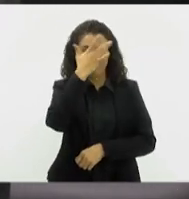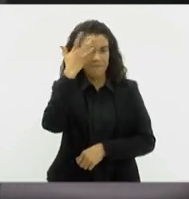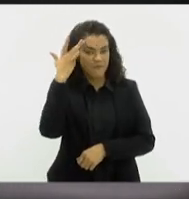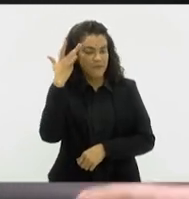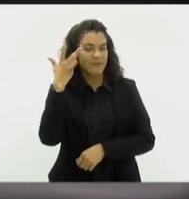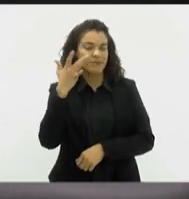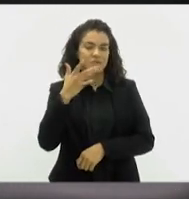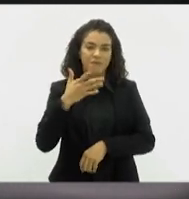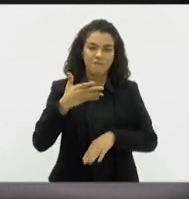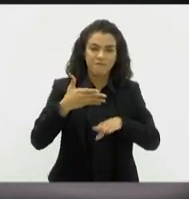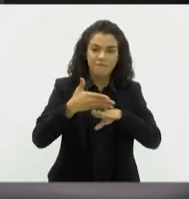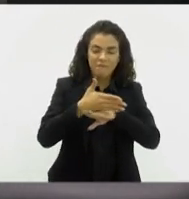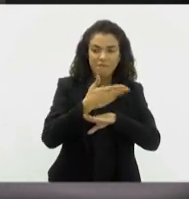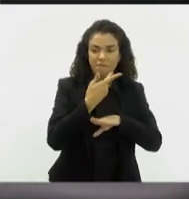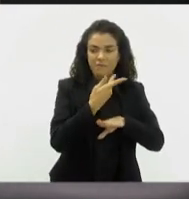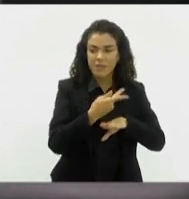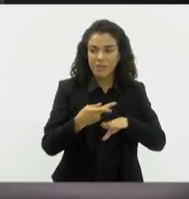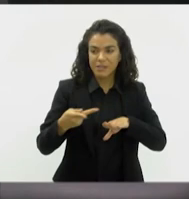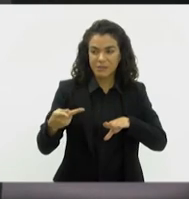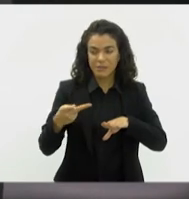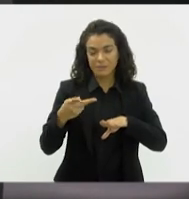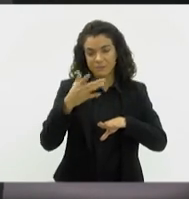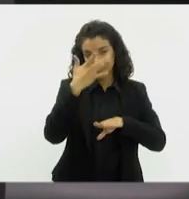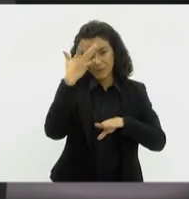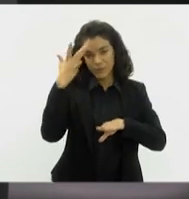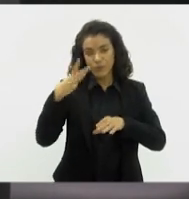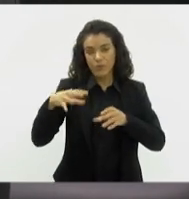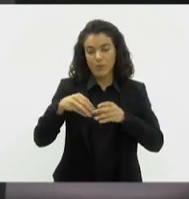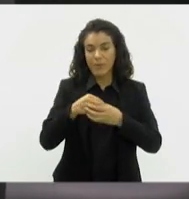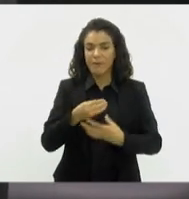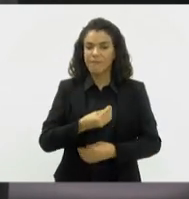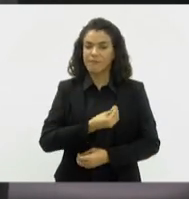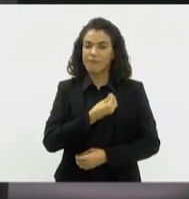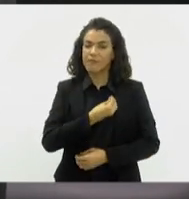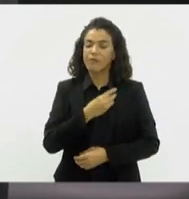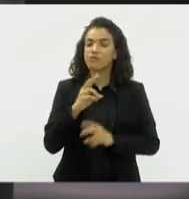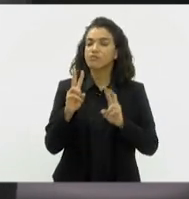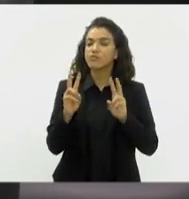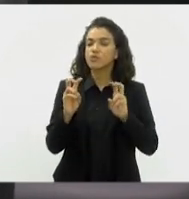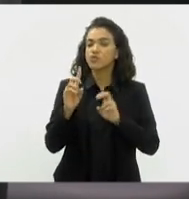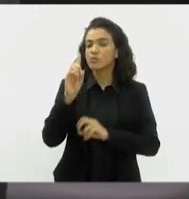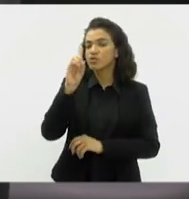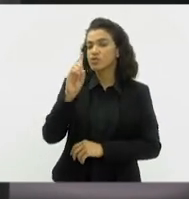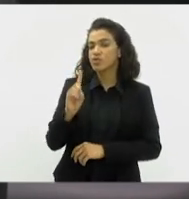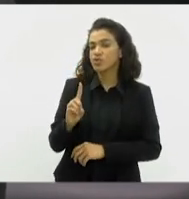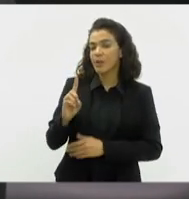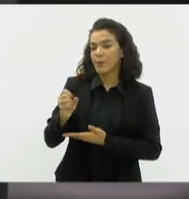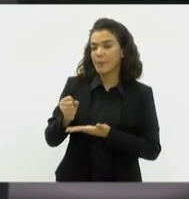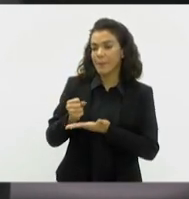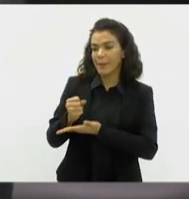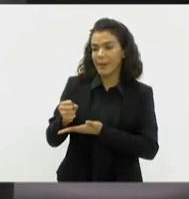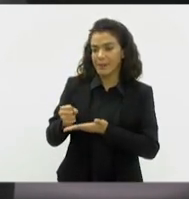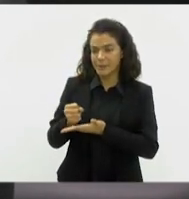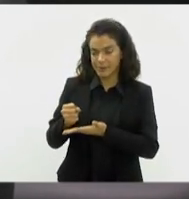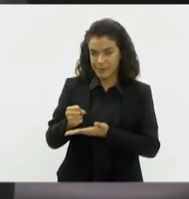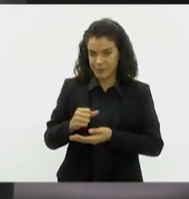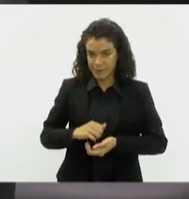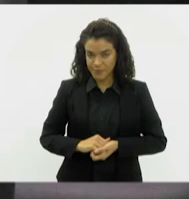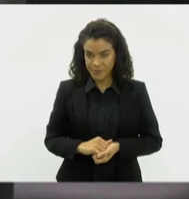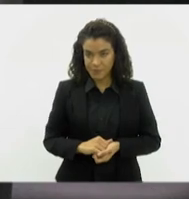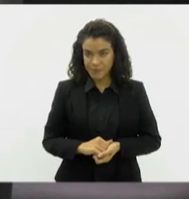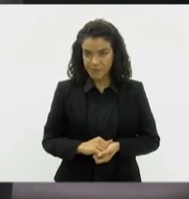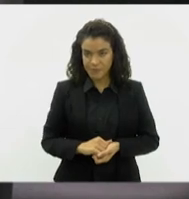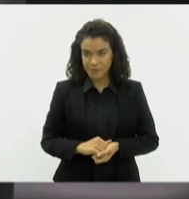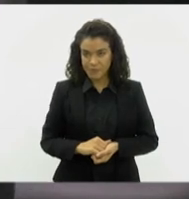visitantes e sobreviventes, né, do sistema, a acessarem direitos básicos do cidadão.